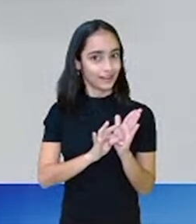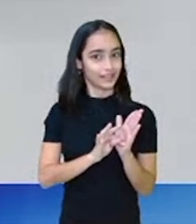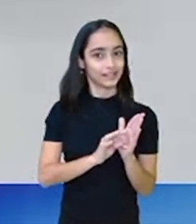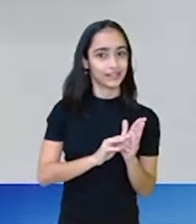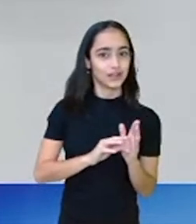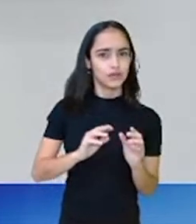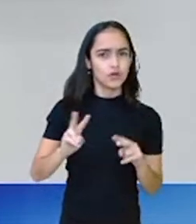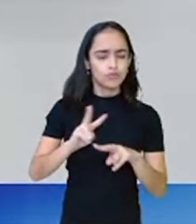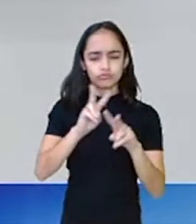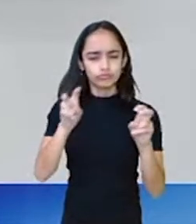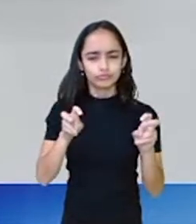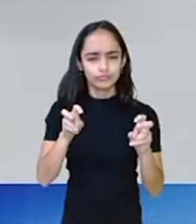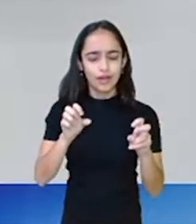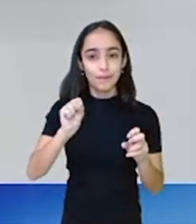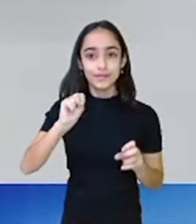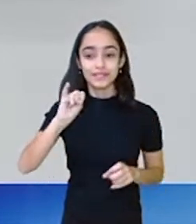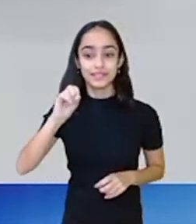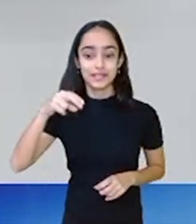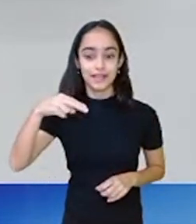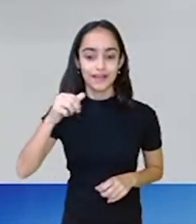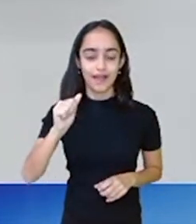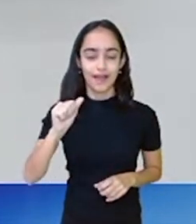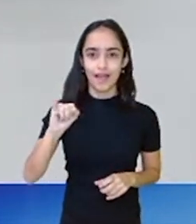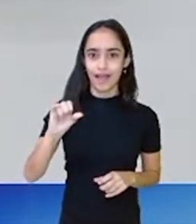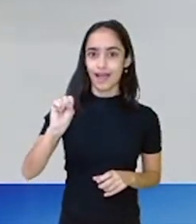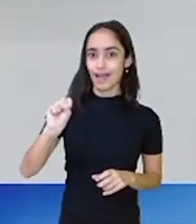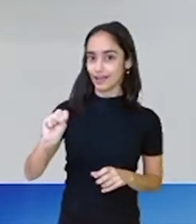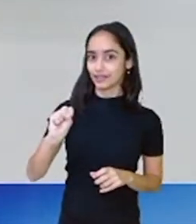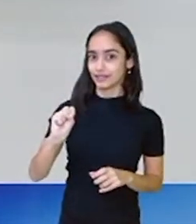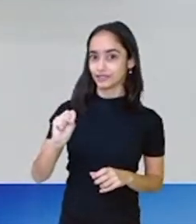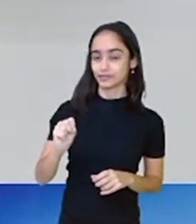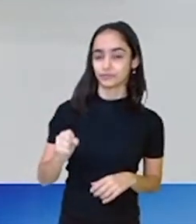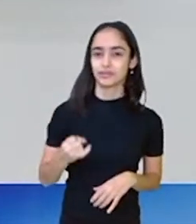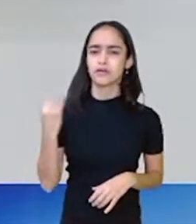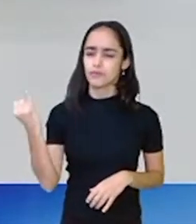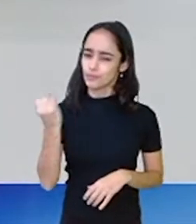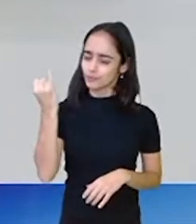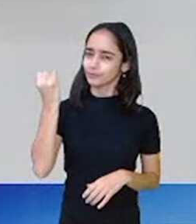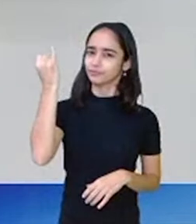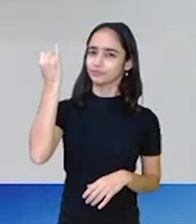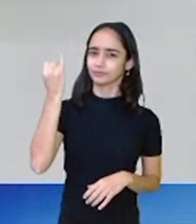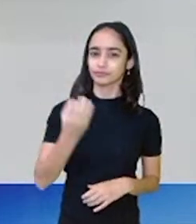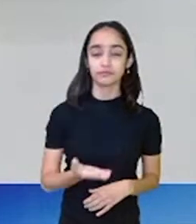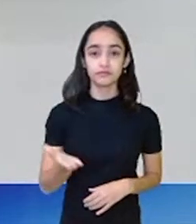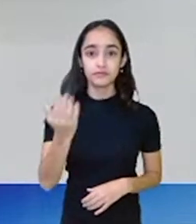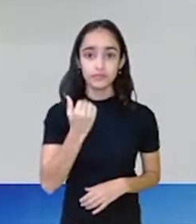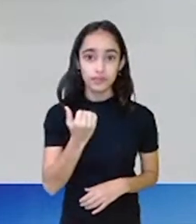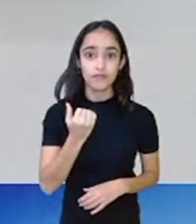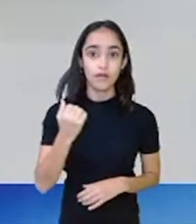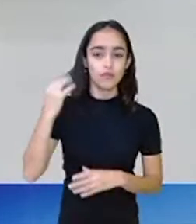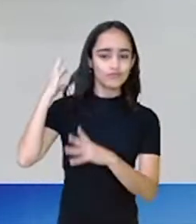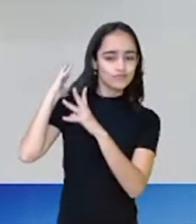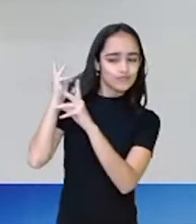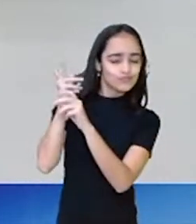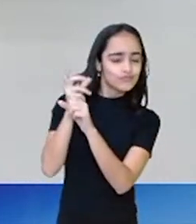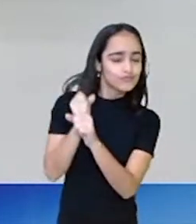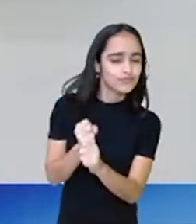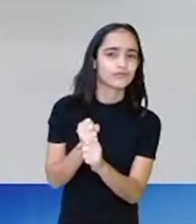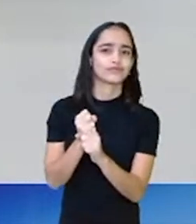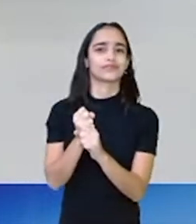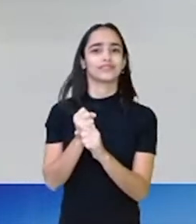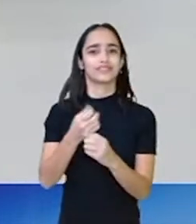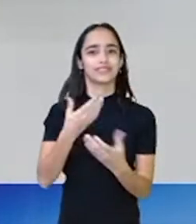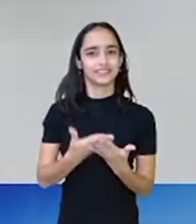os sinais, de pontuação, são muito importantes. Então, vamos aí revisar, aprofundar nossos